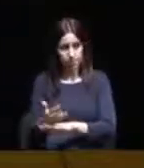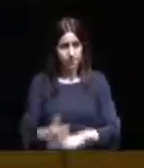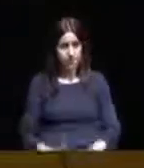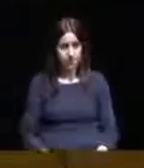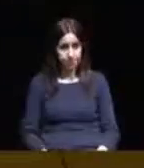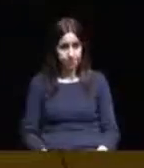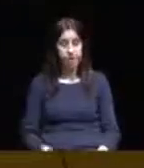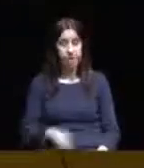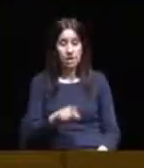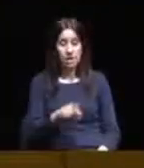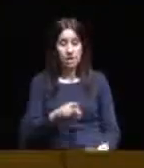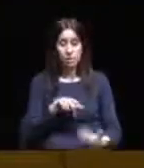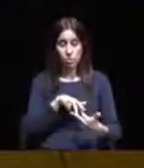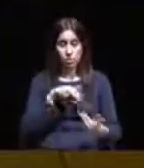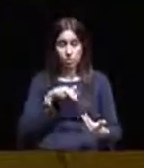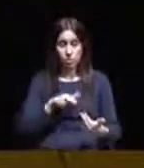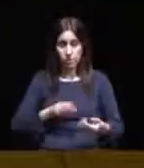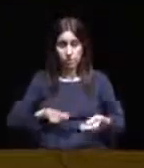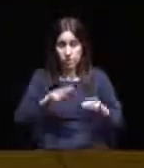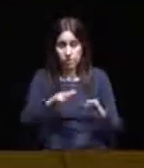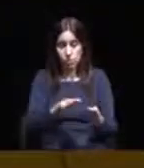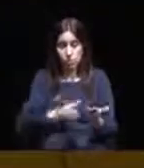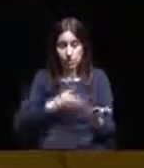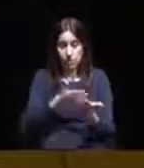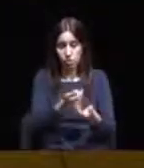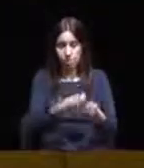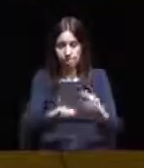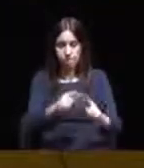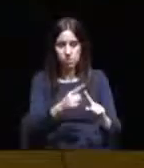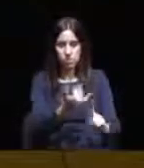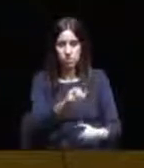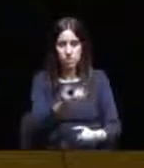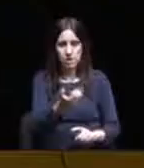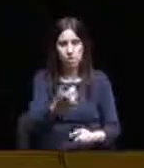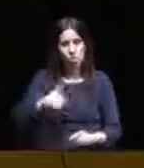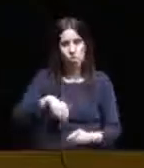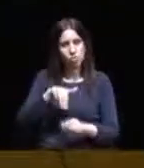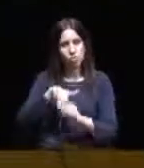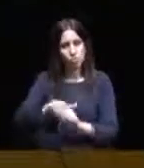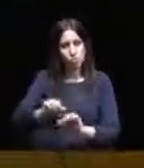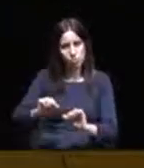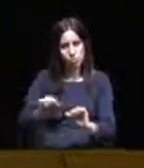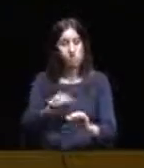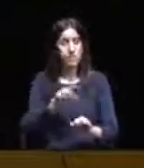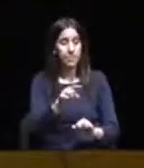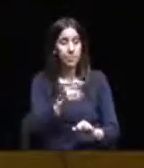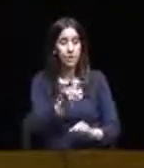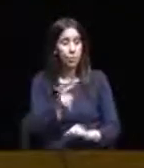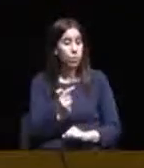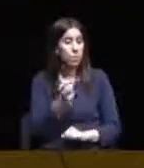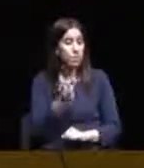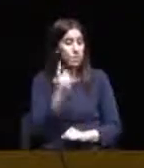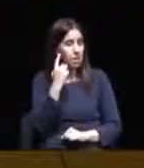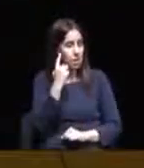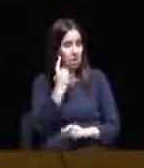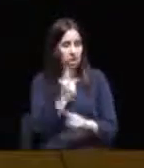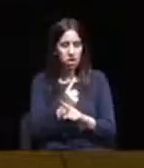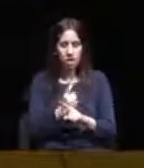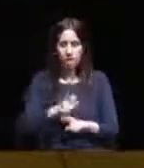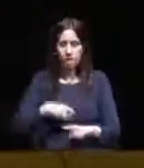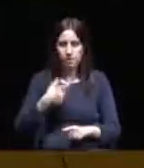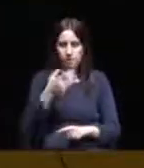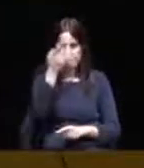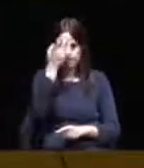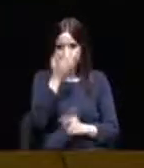Perante a proposta de alienação que o Executivo apresentou, em 2015, votámos contra. Passados 3 anos, os Verdes mantêm a